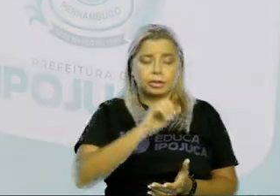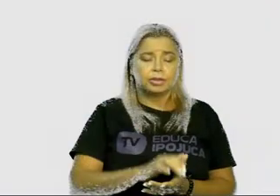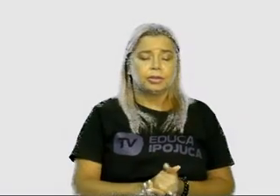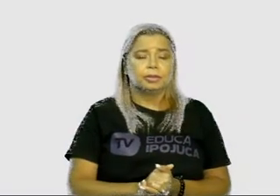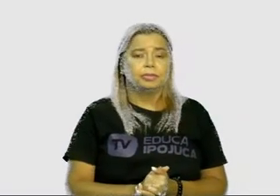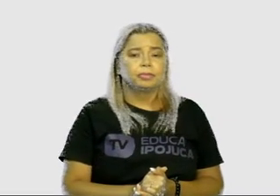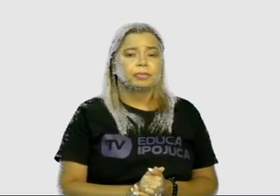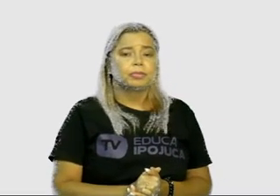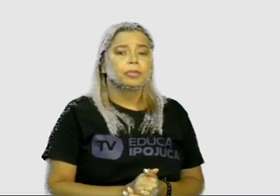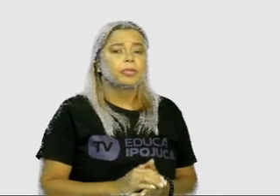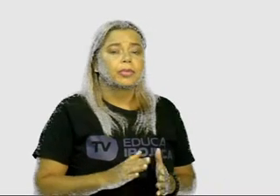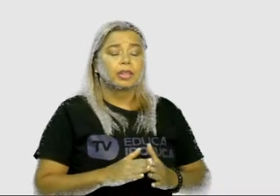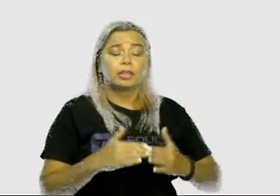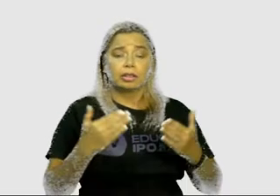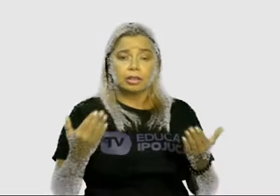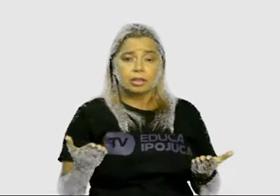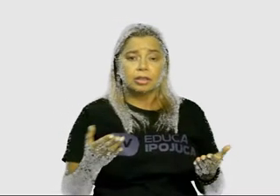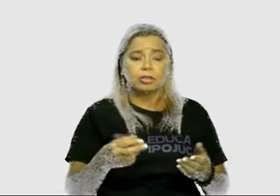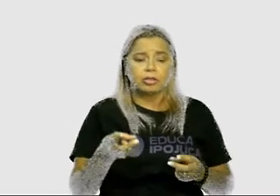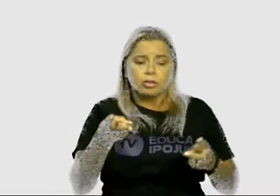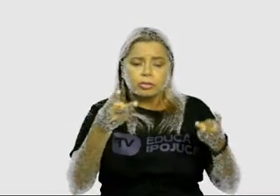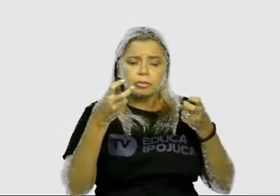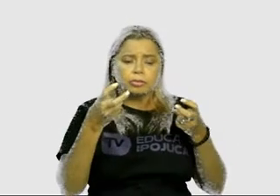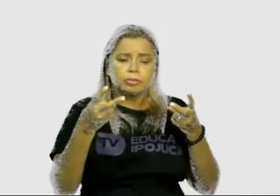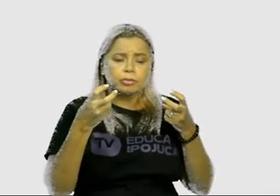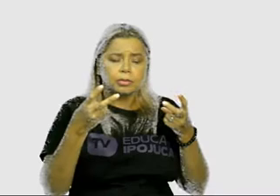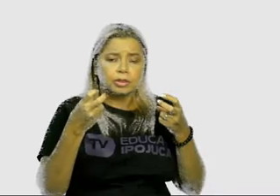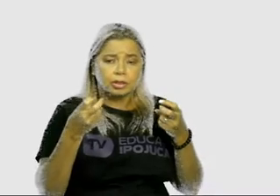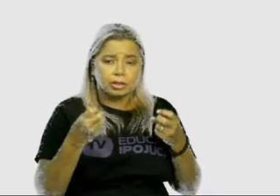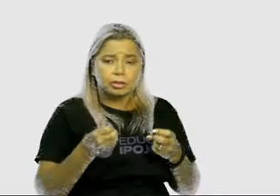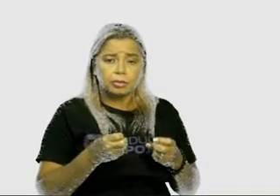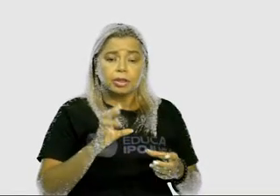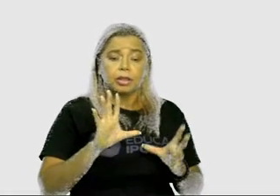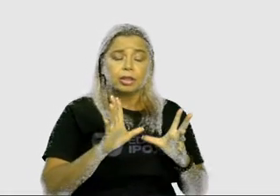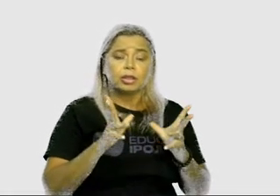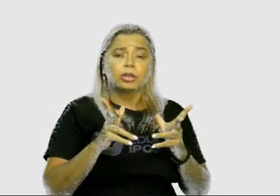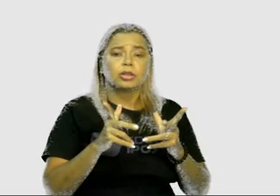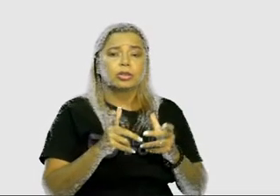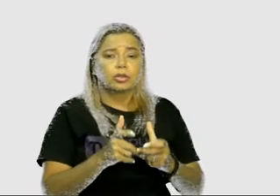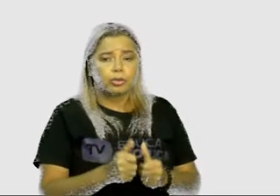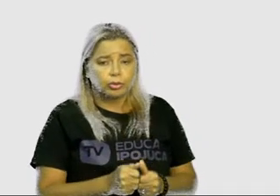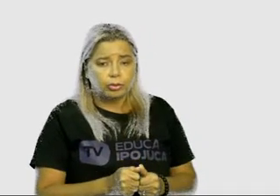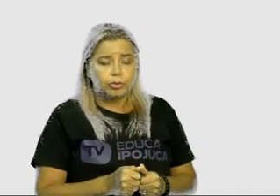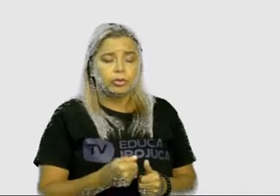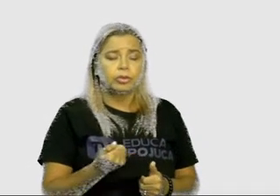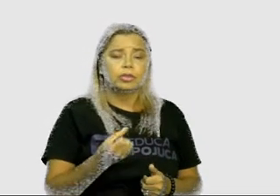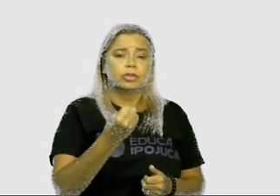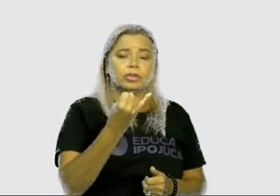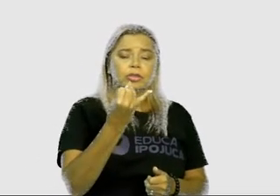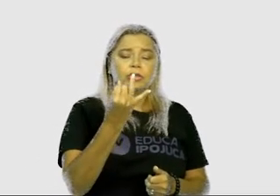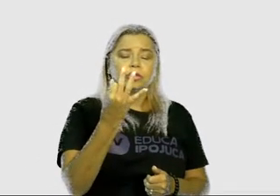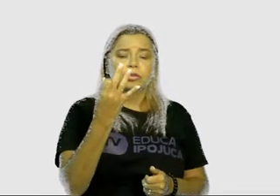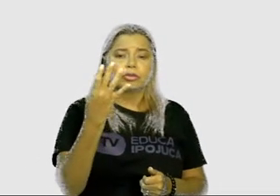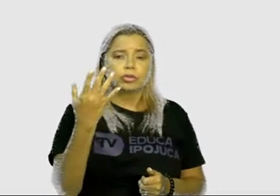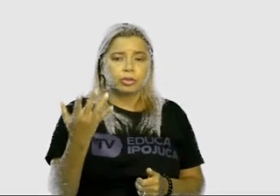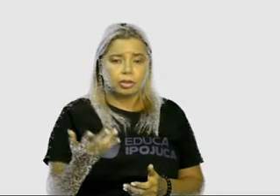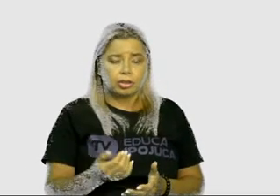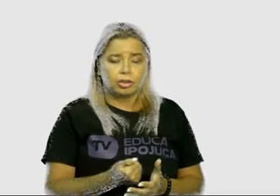Sendo assim, conferindo, né, todos os cálculos, nós podemos descobrir que